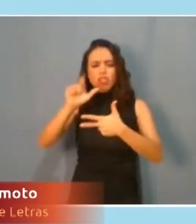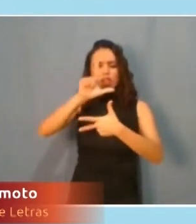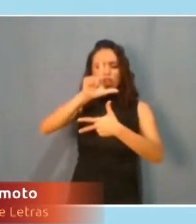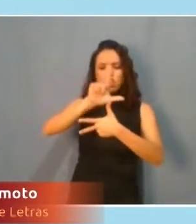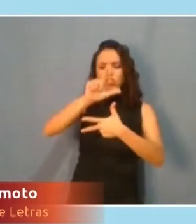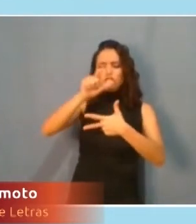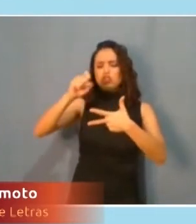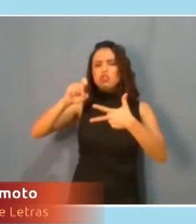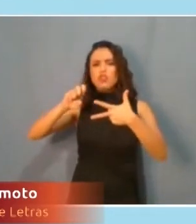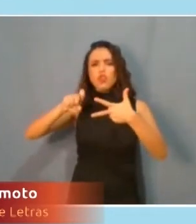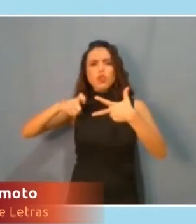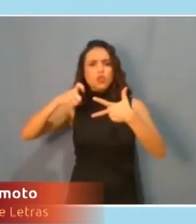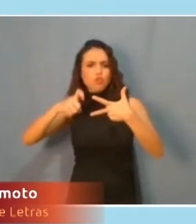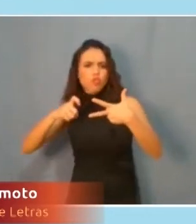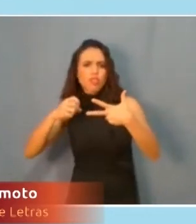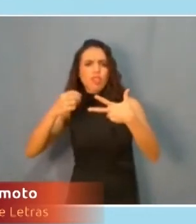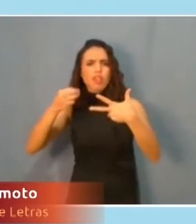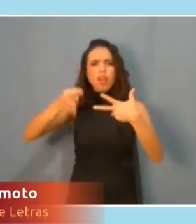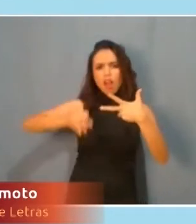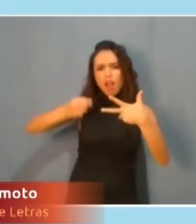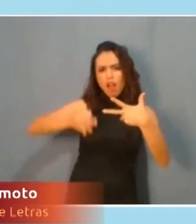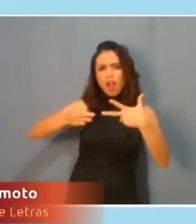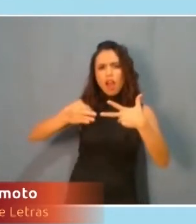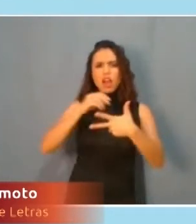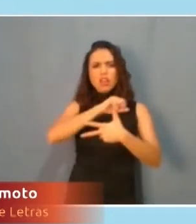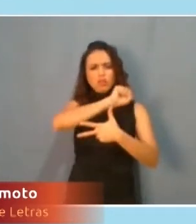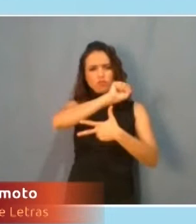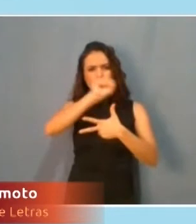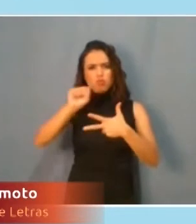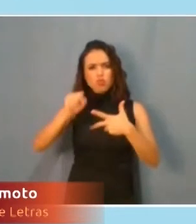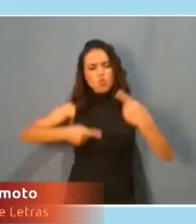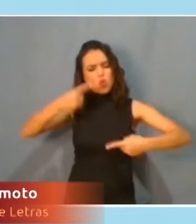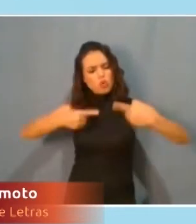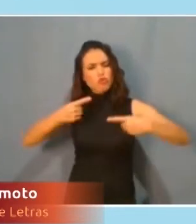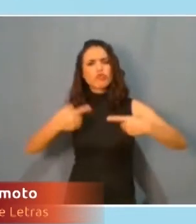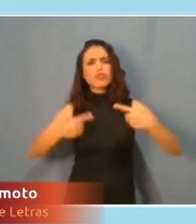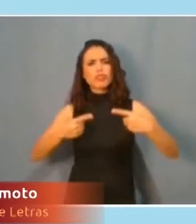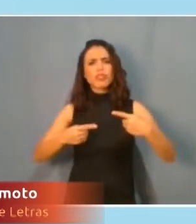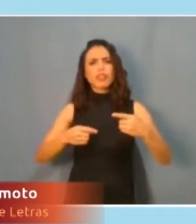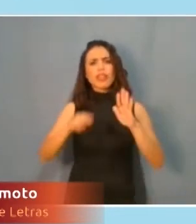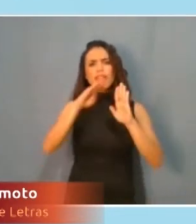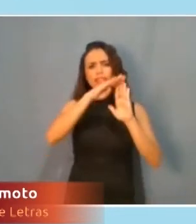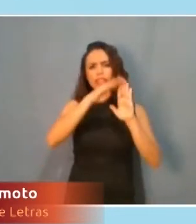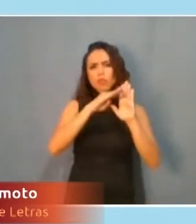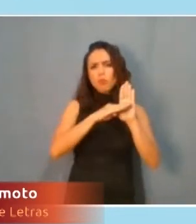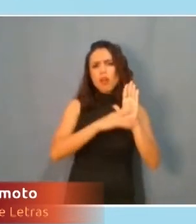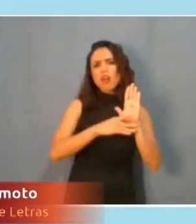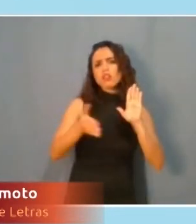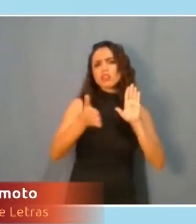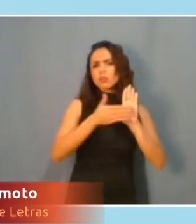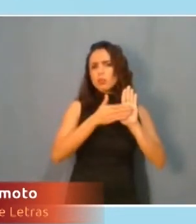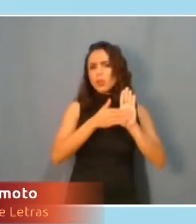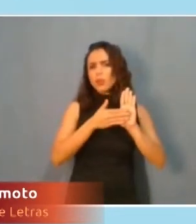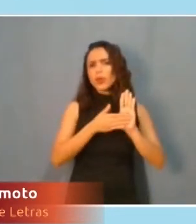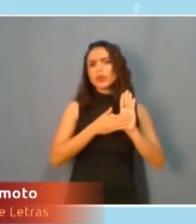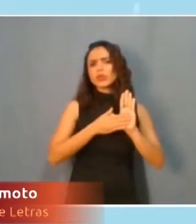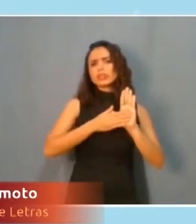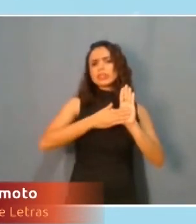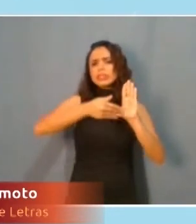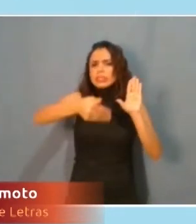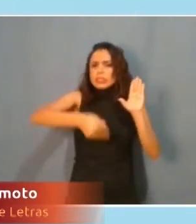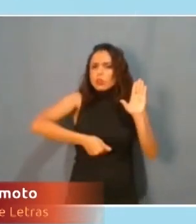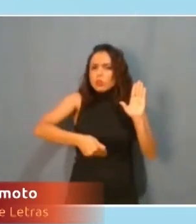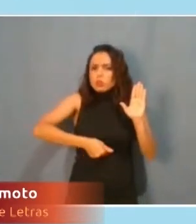que discutam as causas da extrema pobreza, as causas do aumento da fome. E você jamais vai